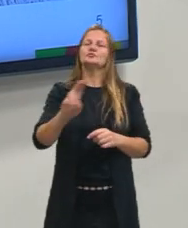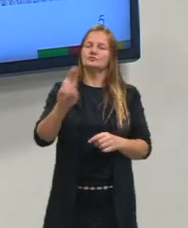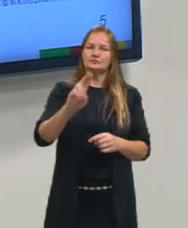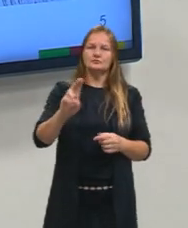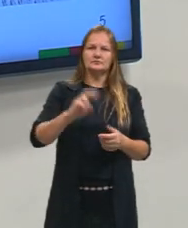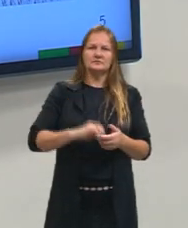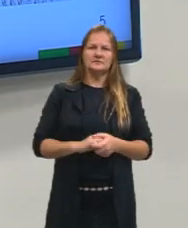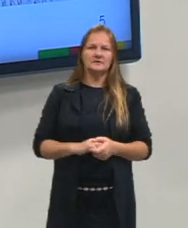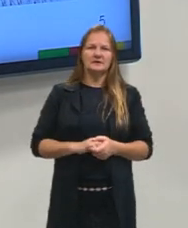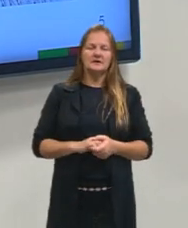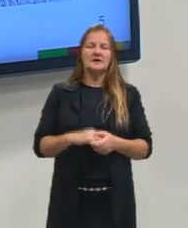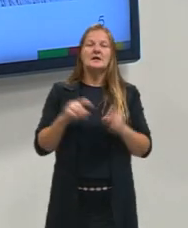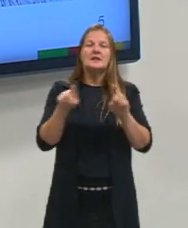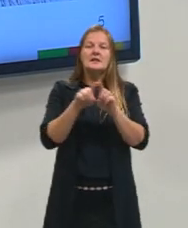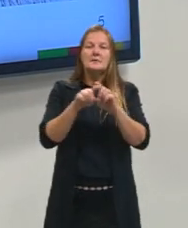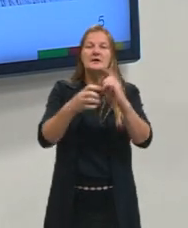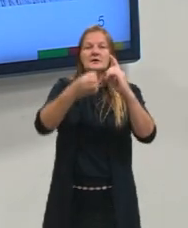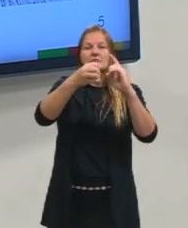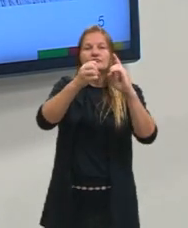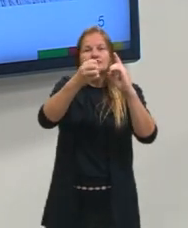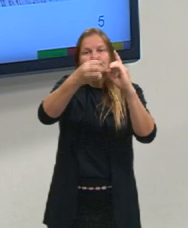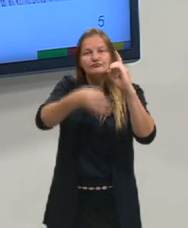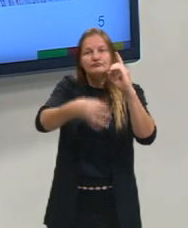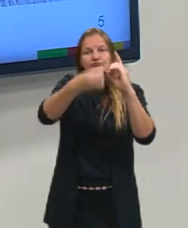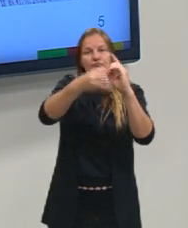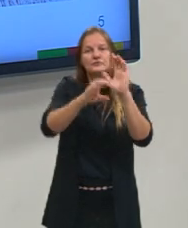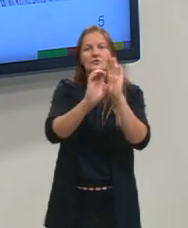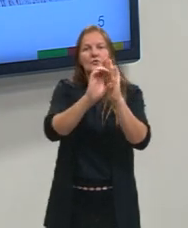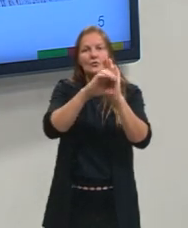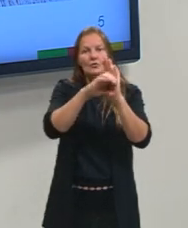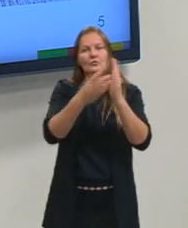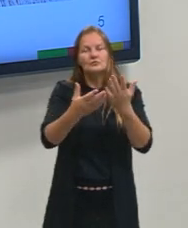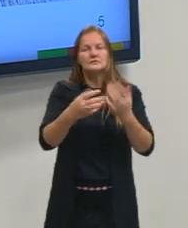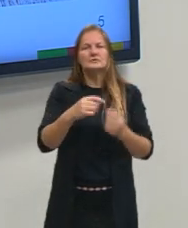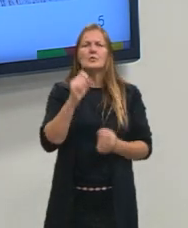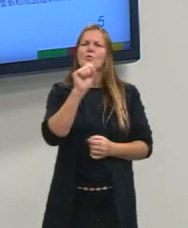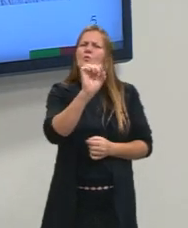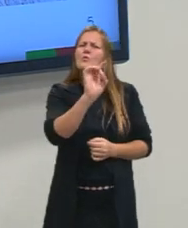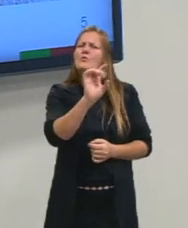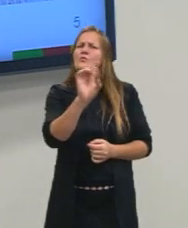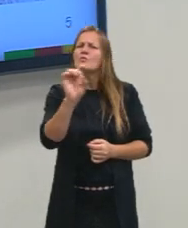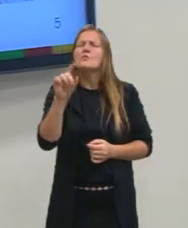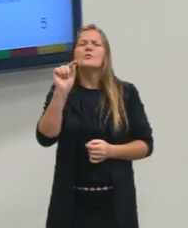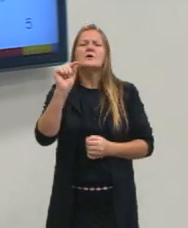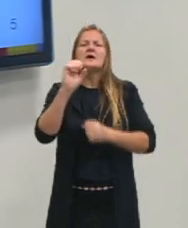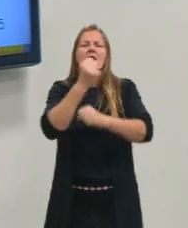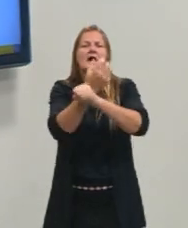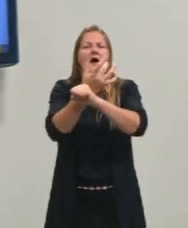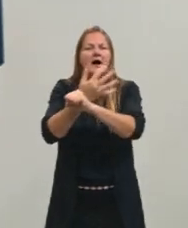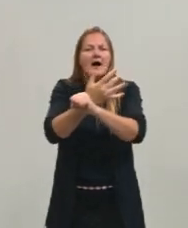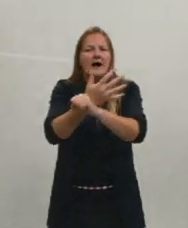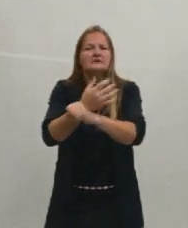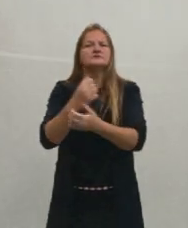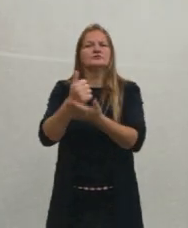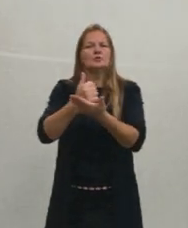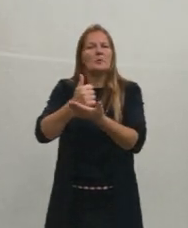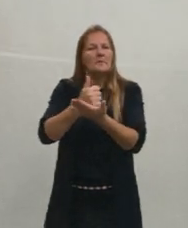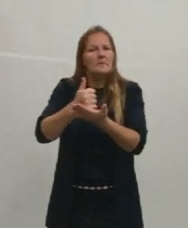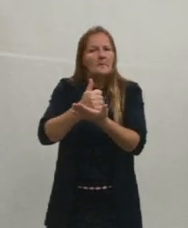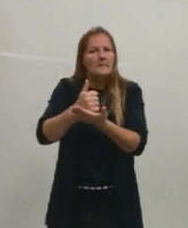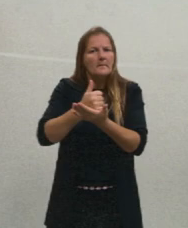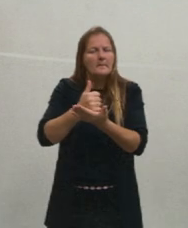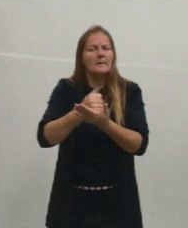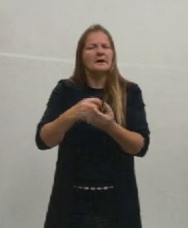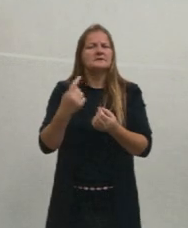tá e a definição de cada uma a definição eu preciso saber o que que é um ácido saber o que que é uma base e